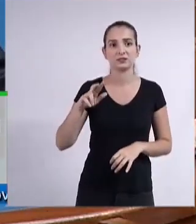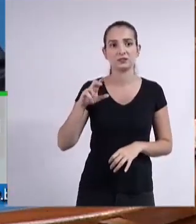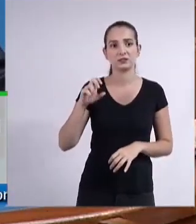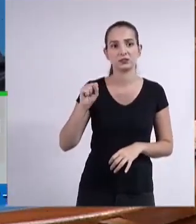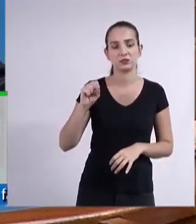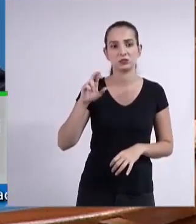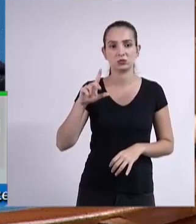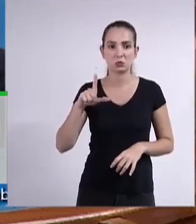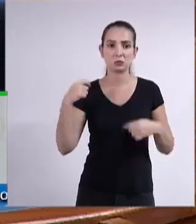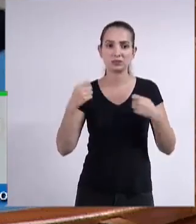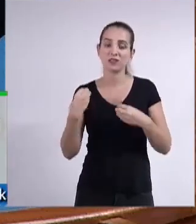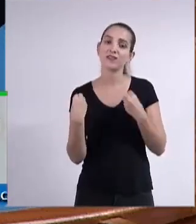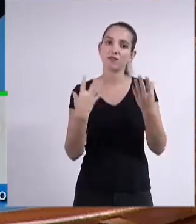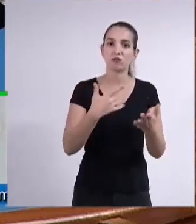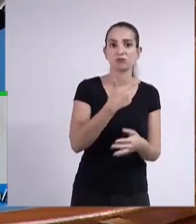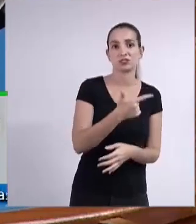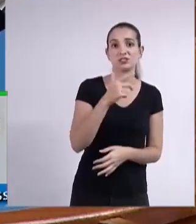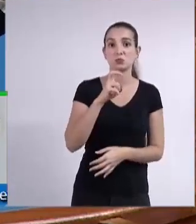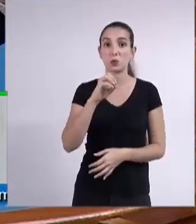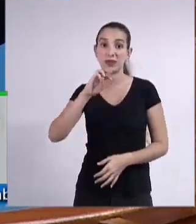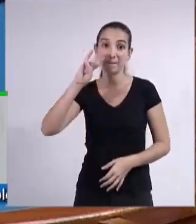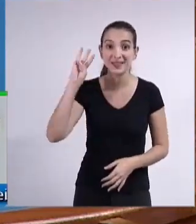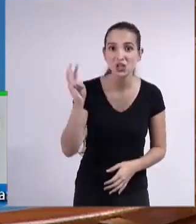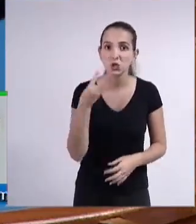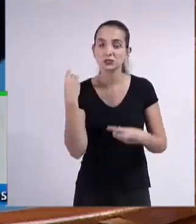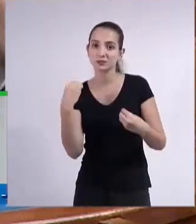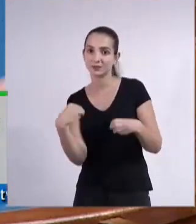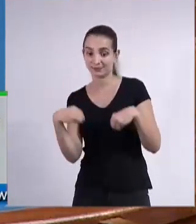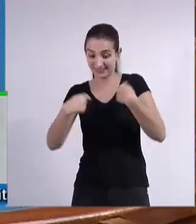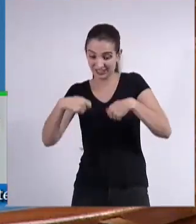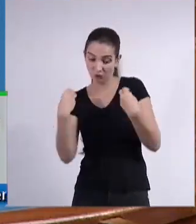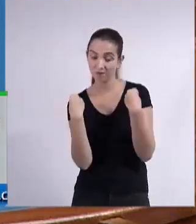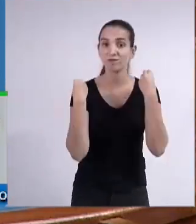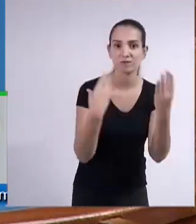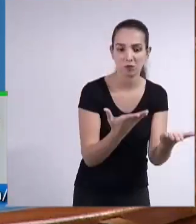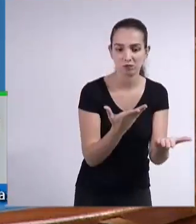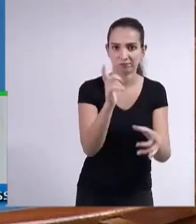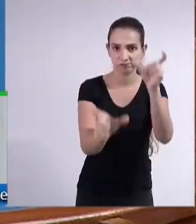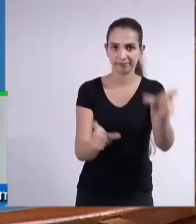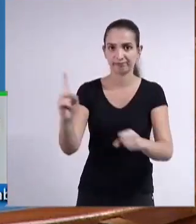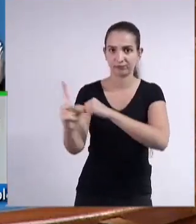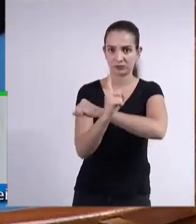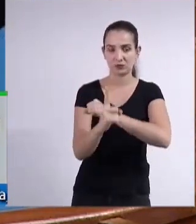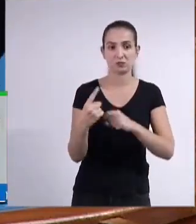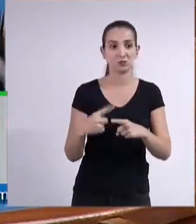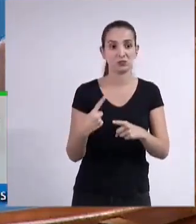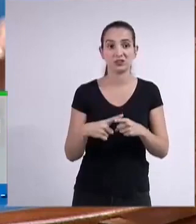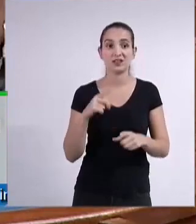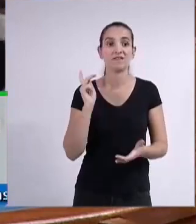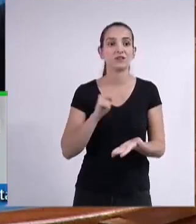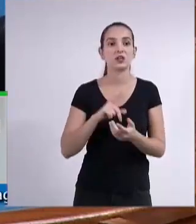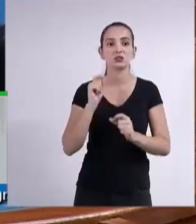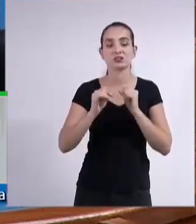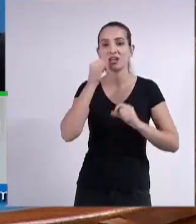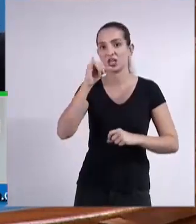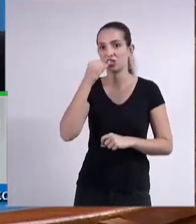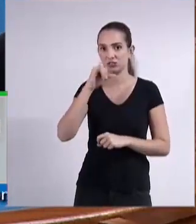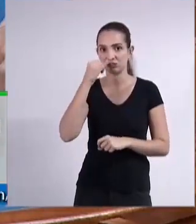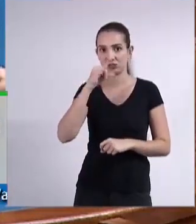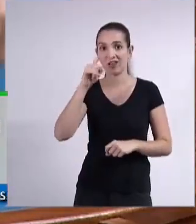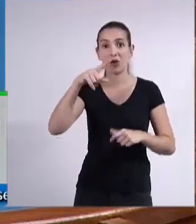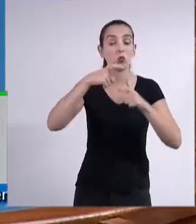200 milhões para os consumidores, porque, na verdade, a energia é um grande condomínio, e os condôminos pagam